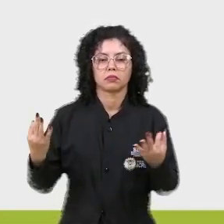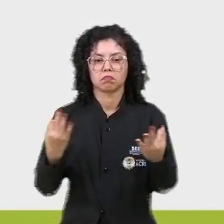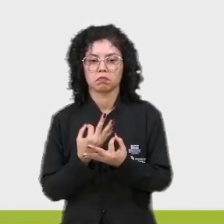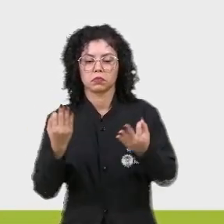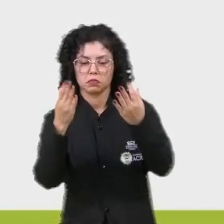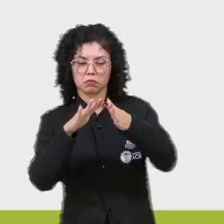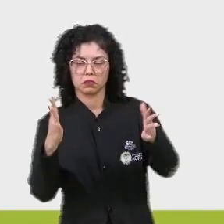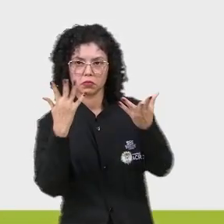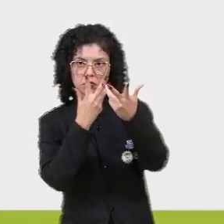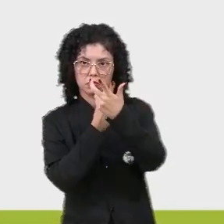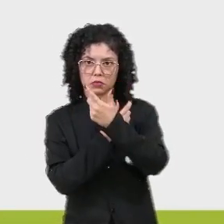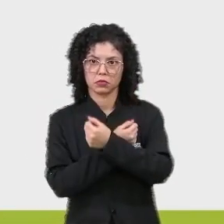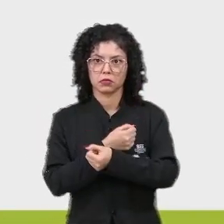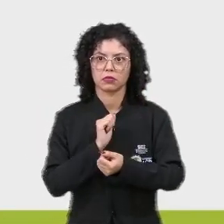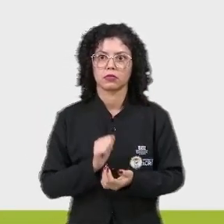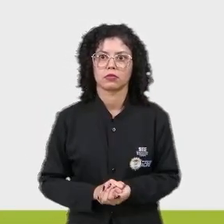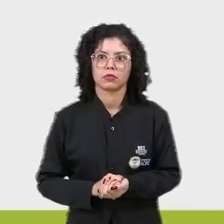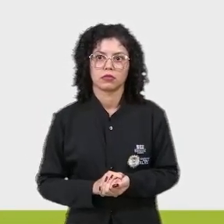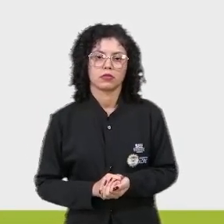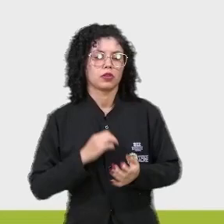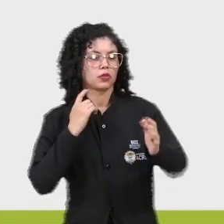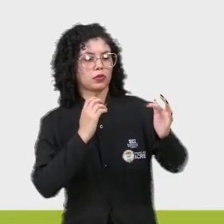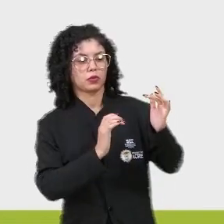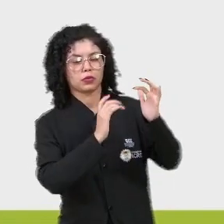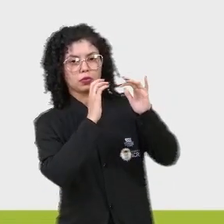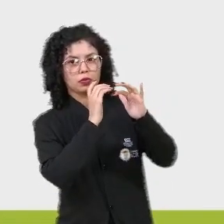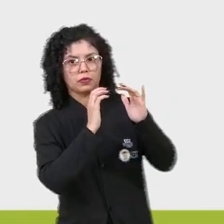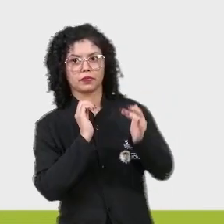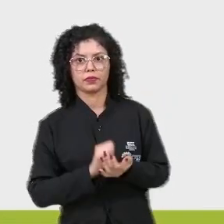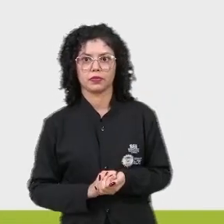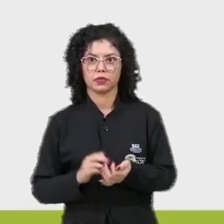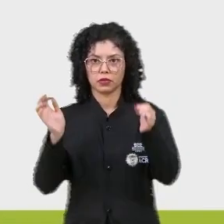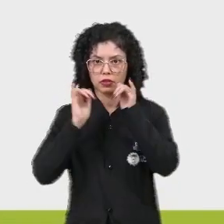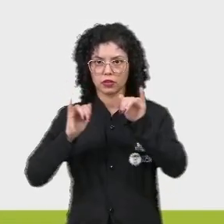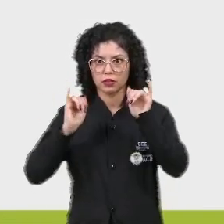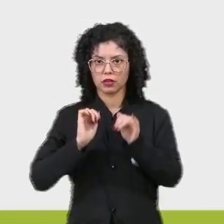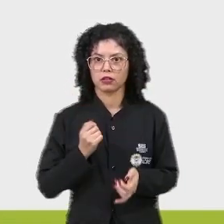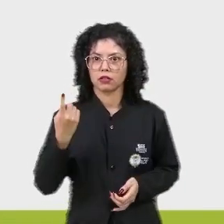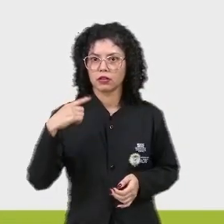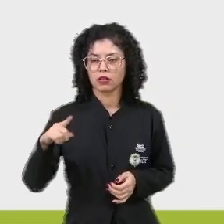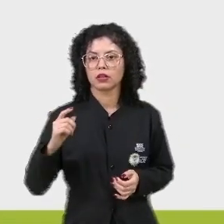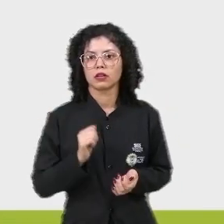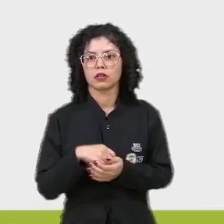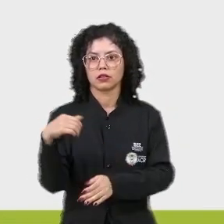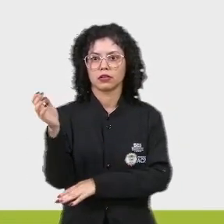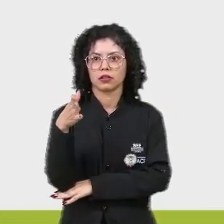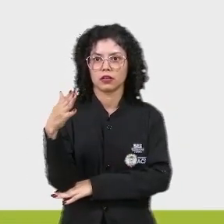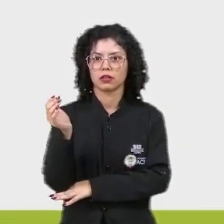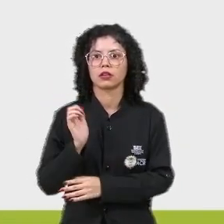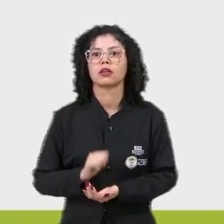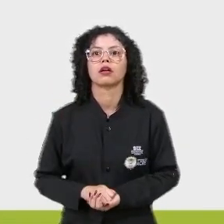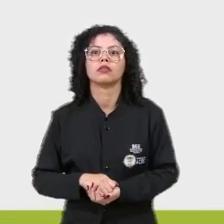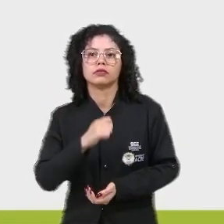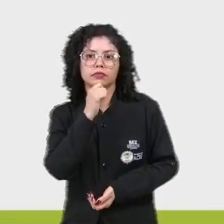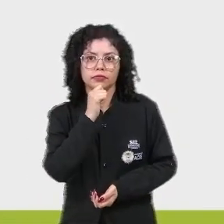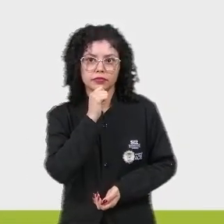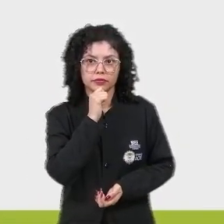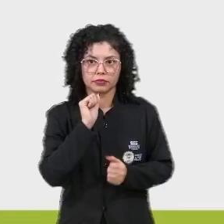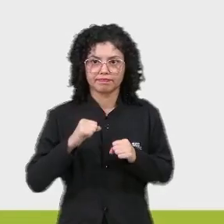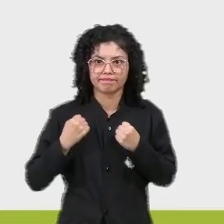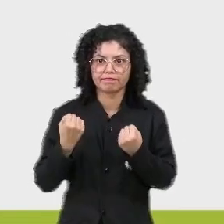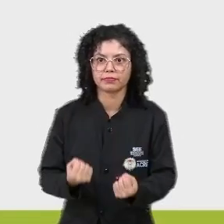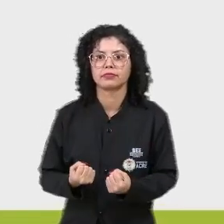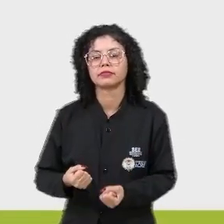esbelto, bonito, desses que tocam trombeta, anunciou: vai carregar bandeira, carga